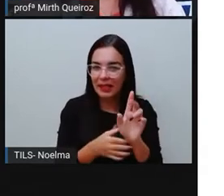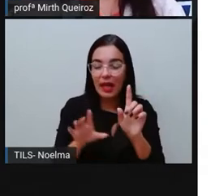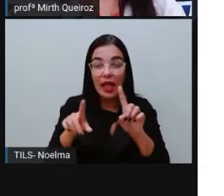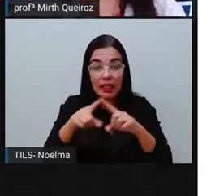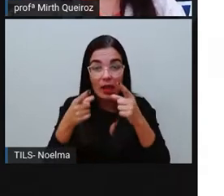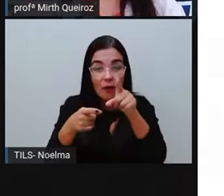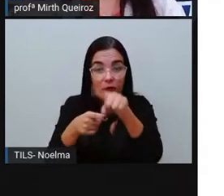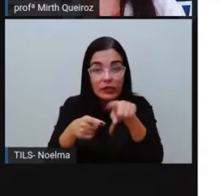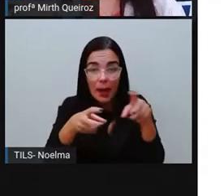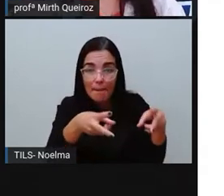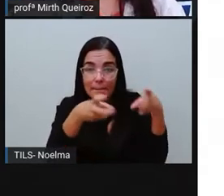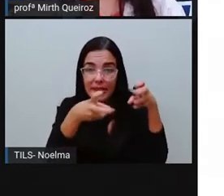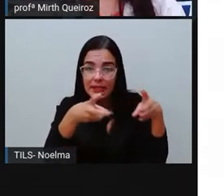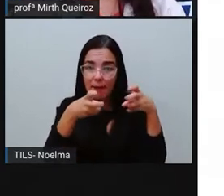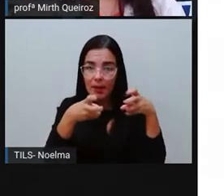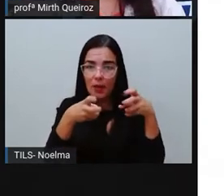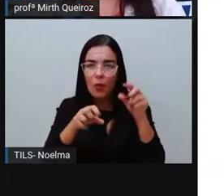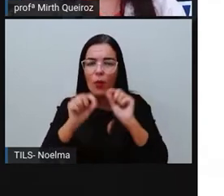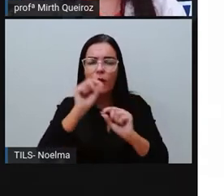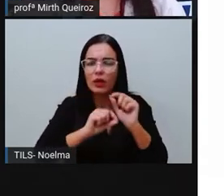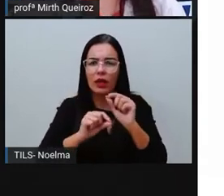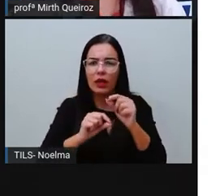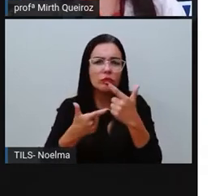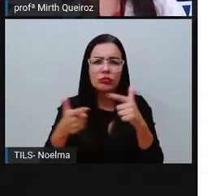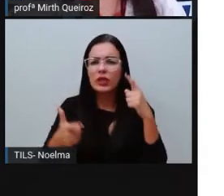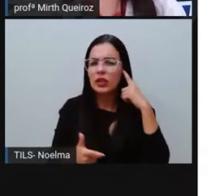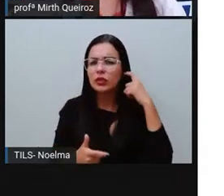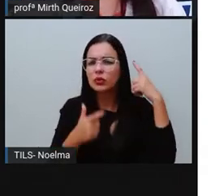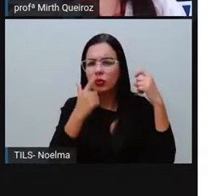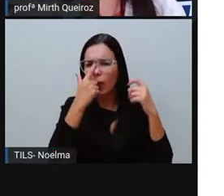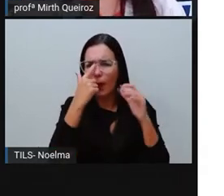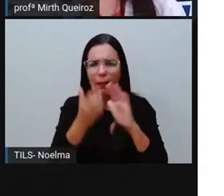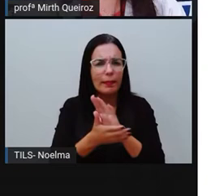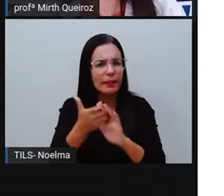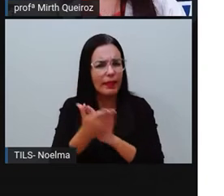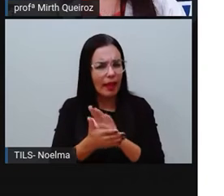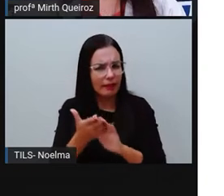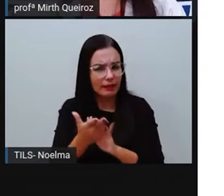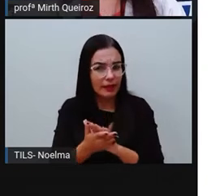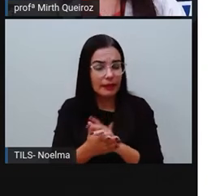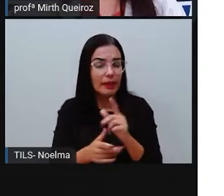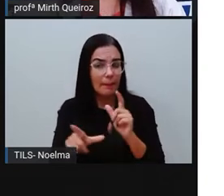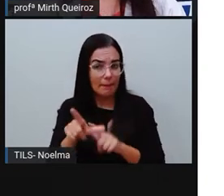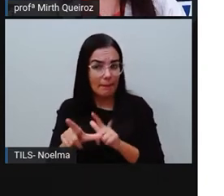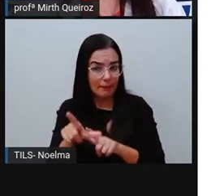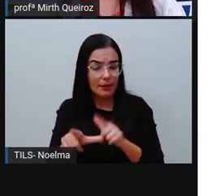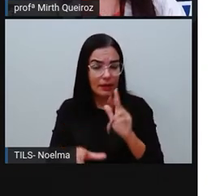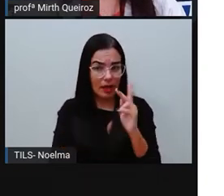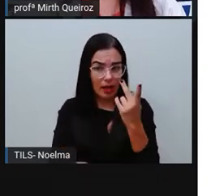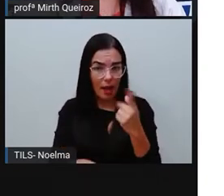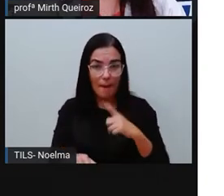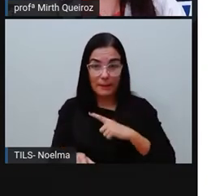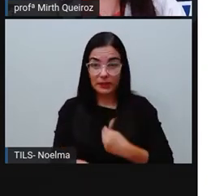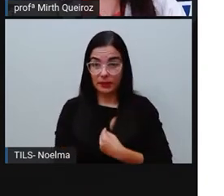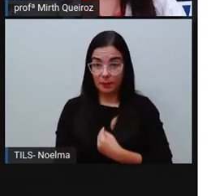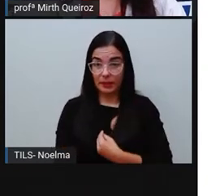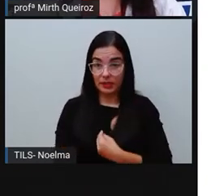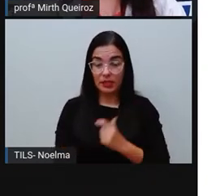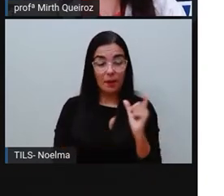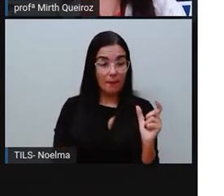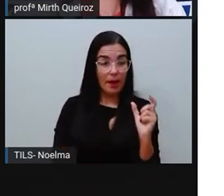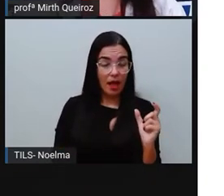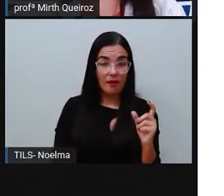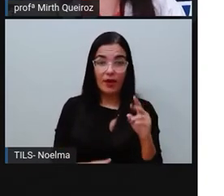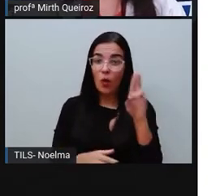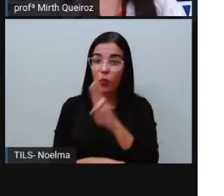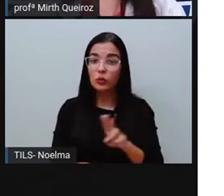Percebeu que mesmo não representando som algum, ela está presente em muitas palavras que nós usamos no nosso dia a dia?